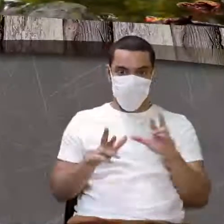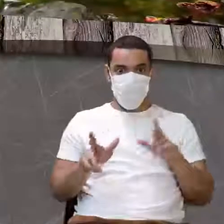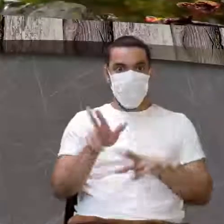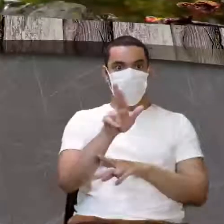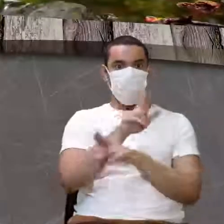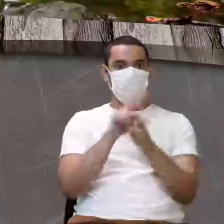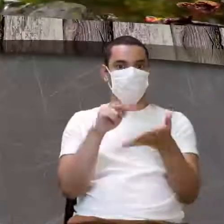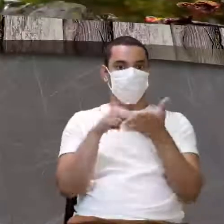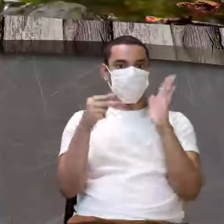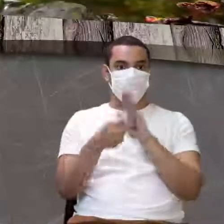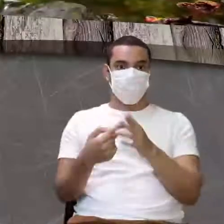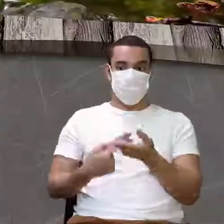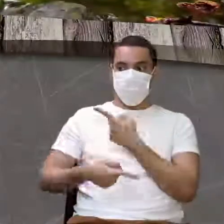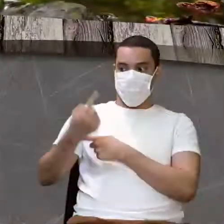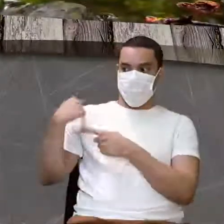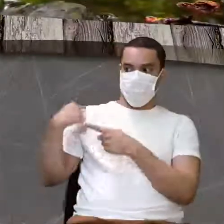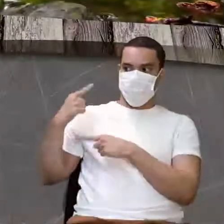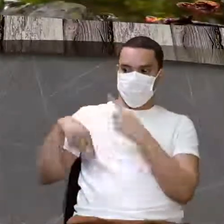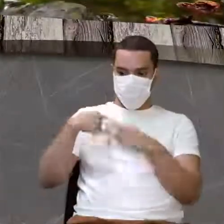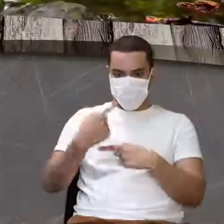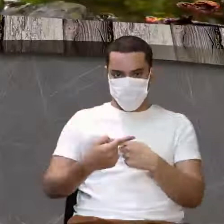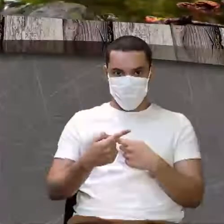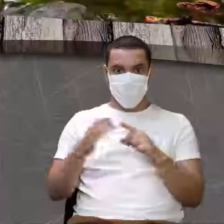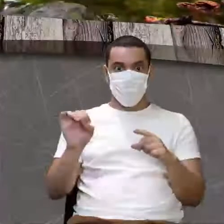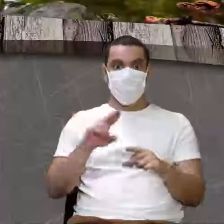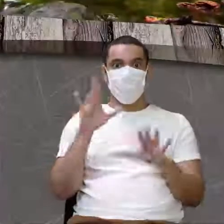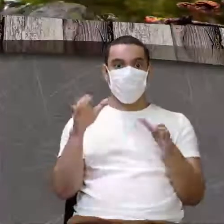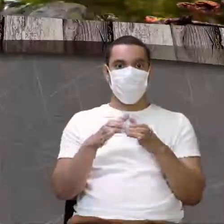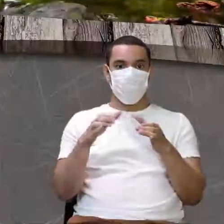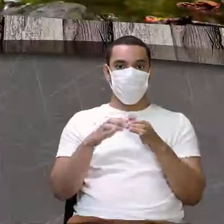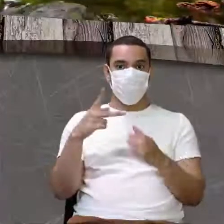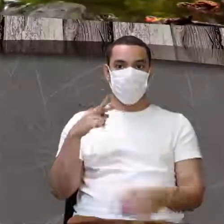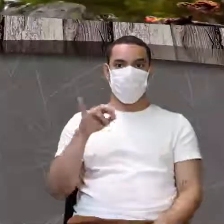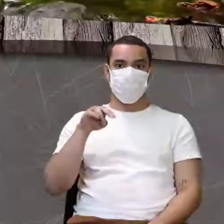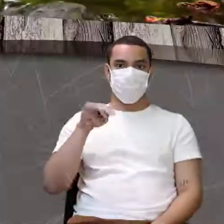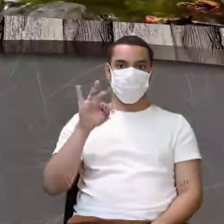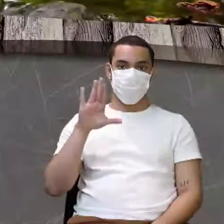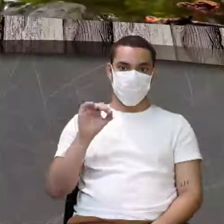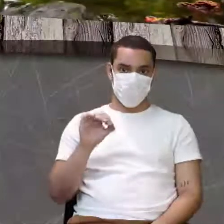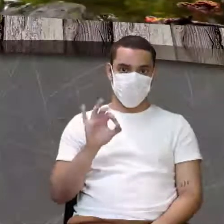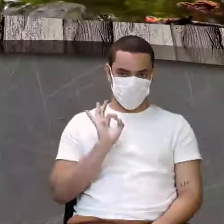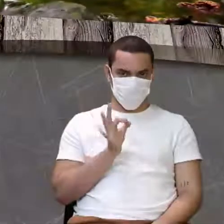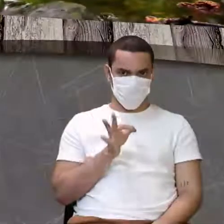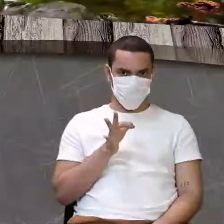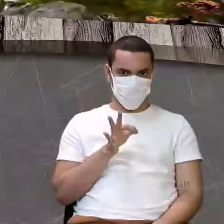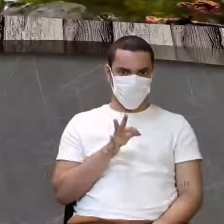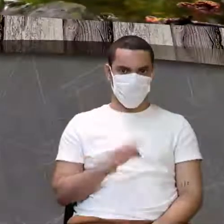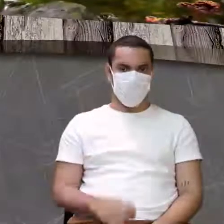que era os ancestrais, ou o grupo primitivo.